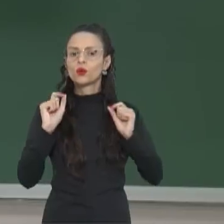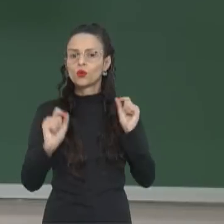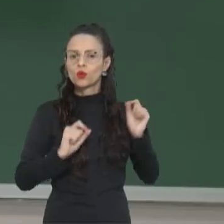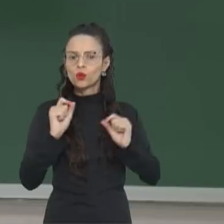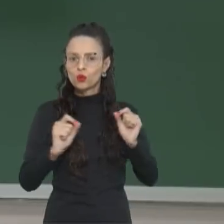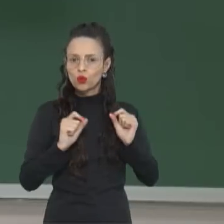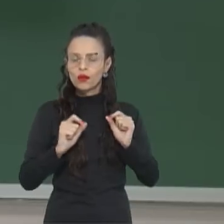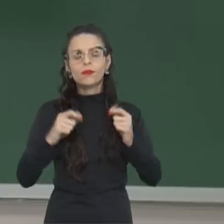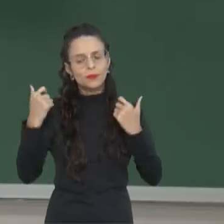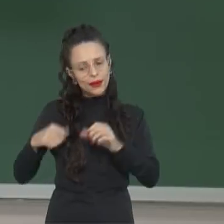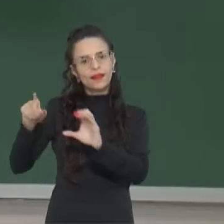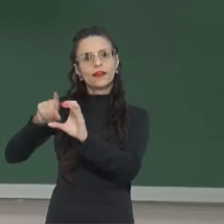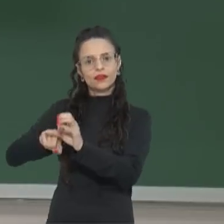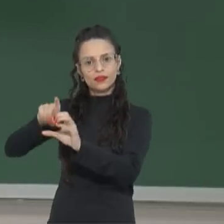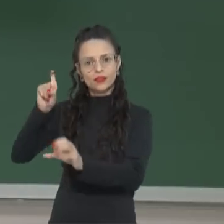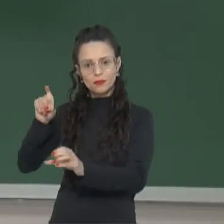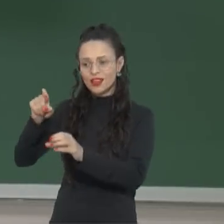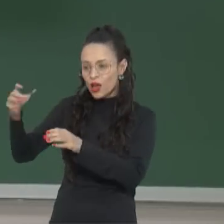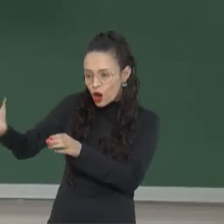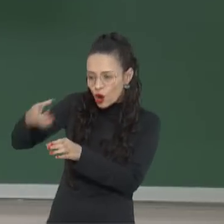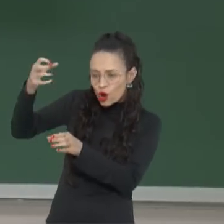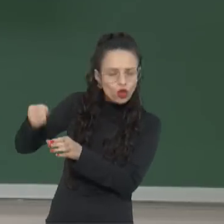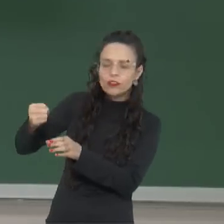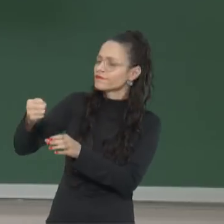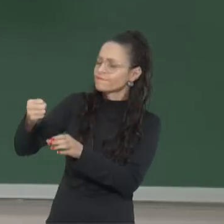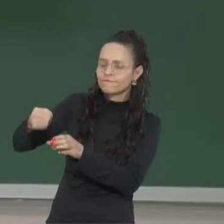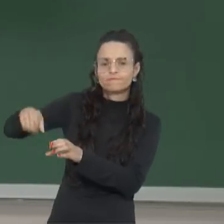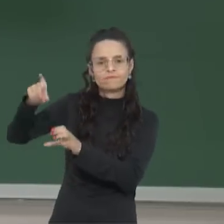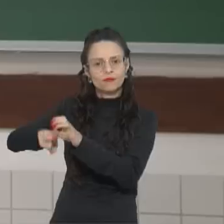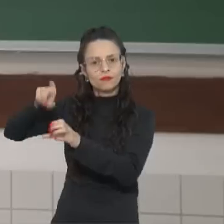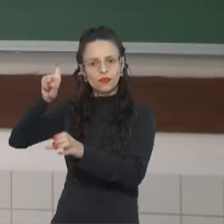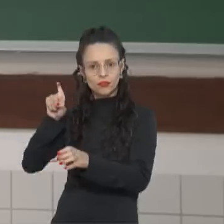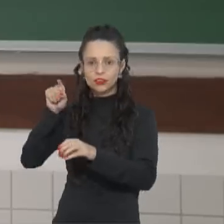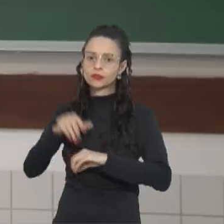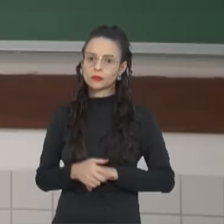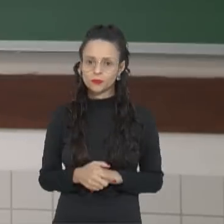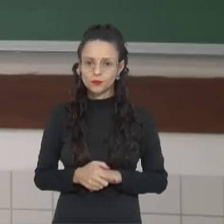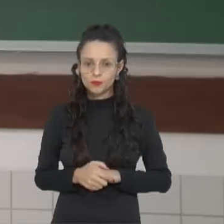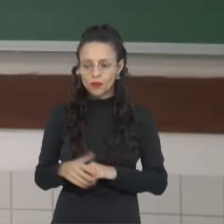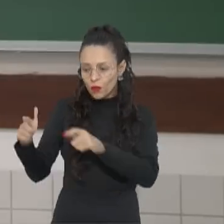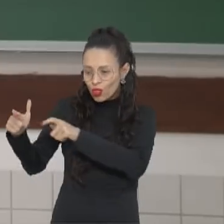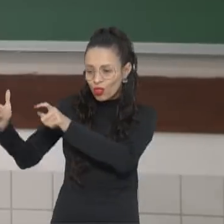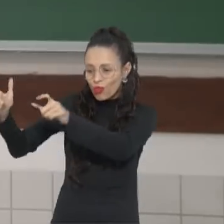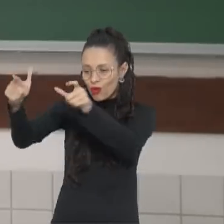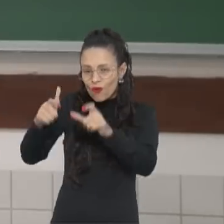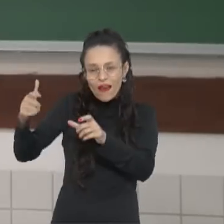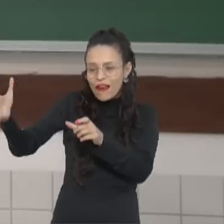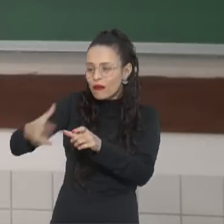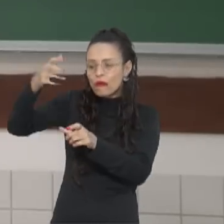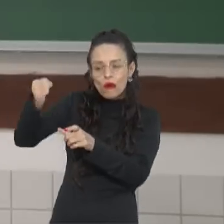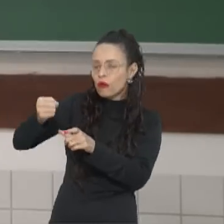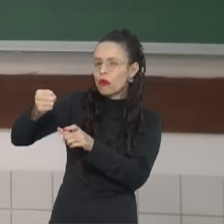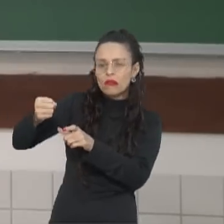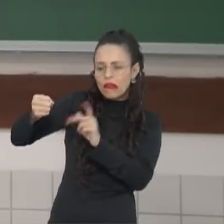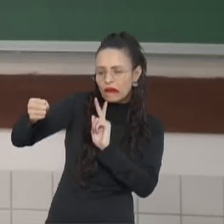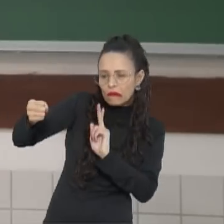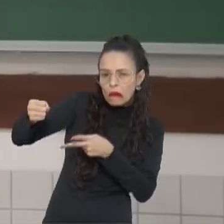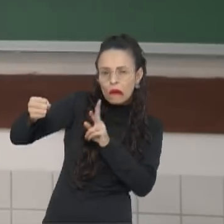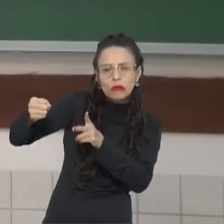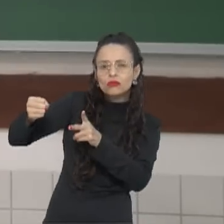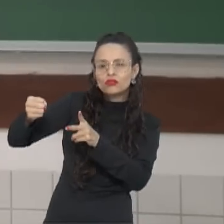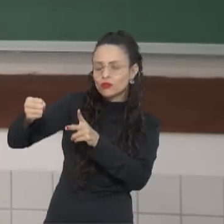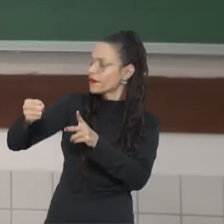necessidade da independência das colônias. A África, ou as colônias africanas não poderiam mais continuar